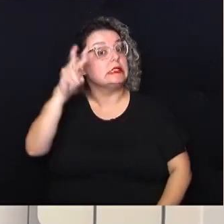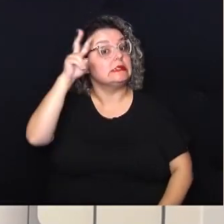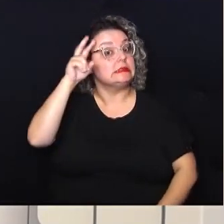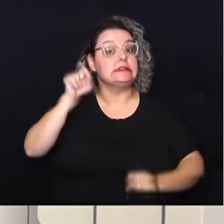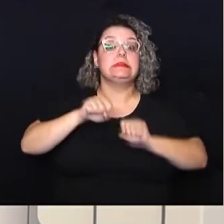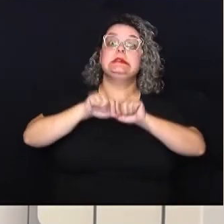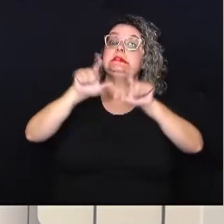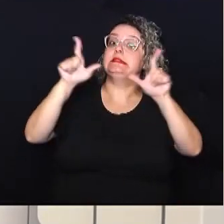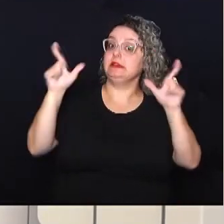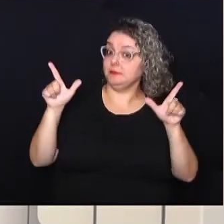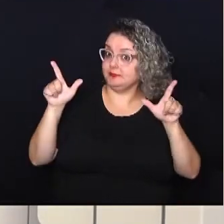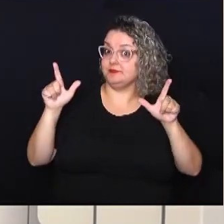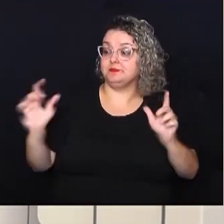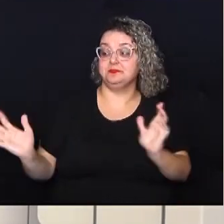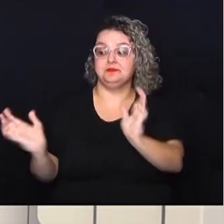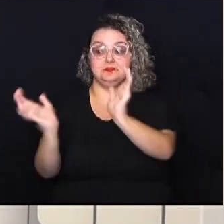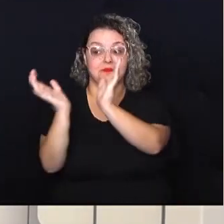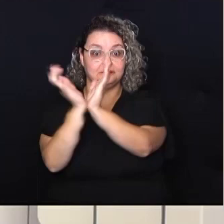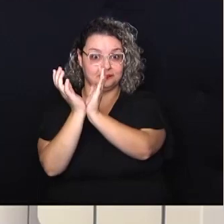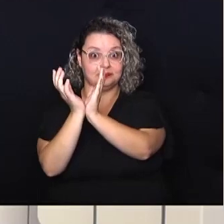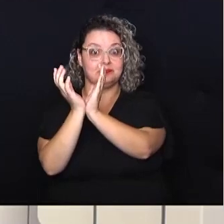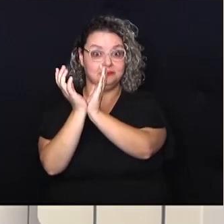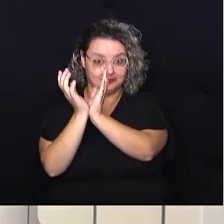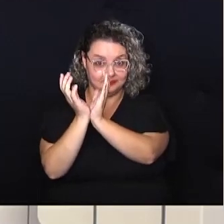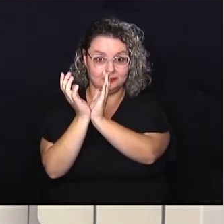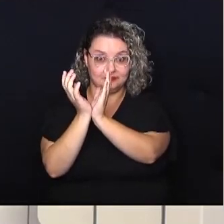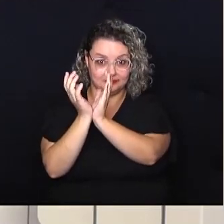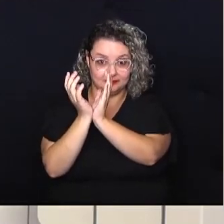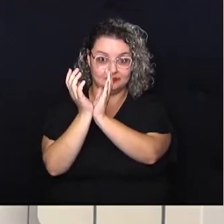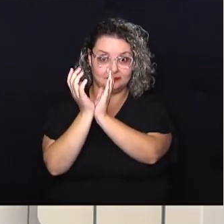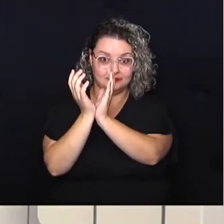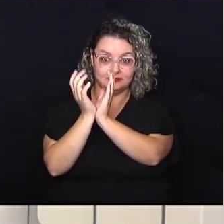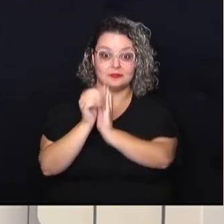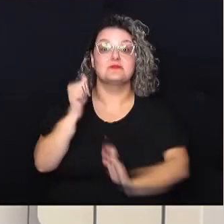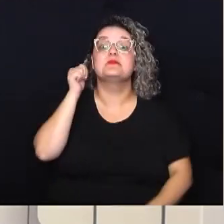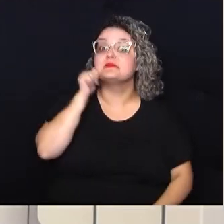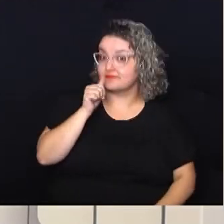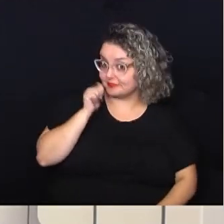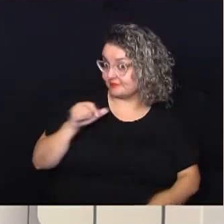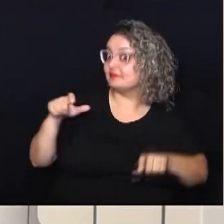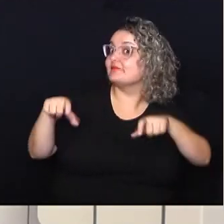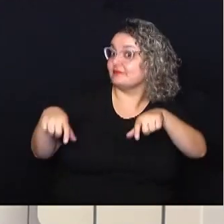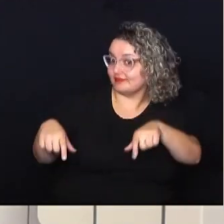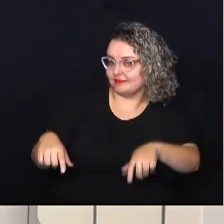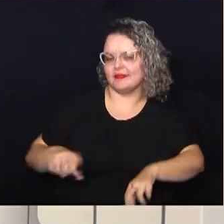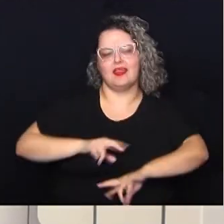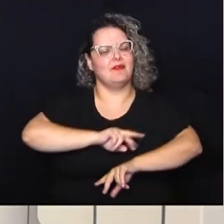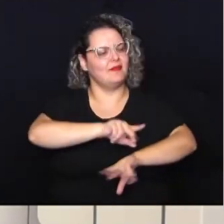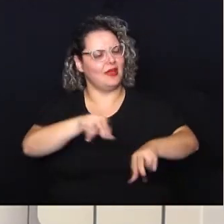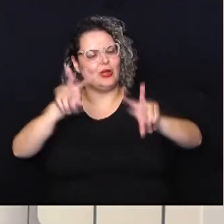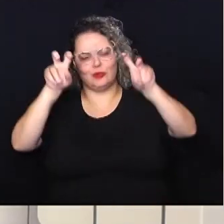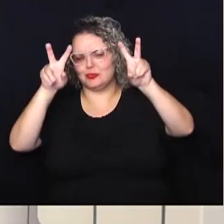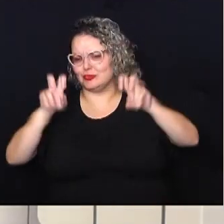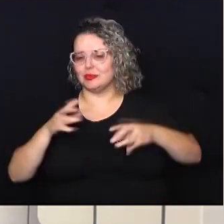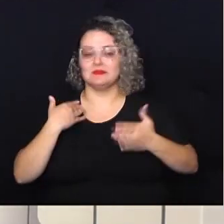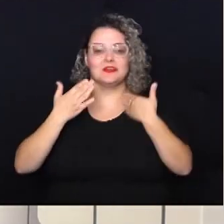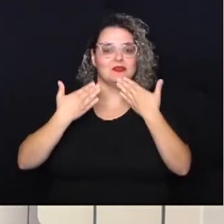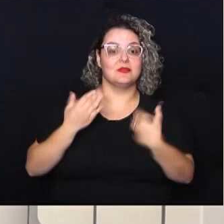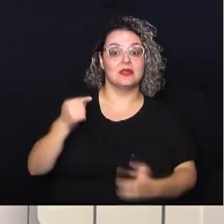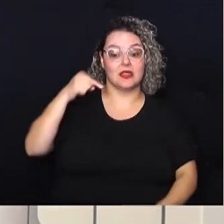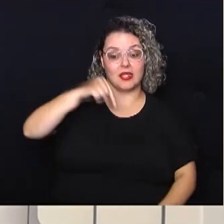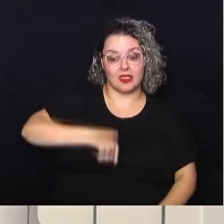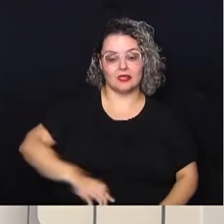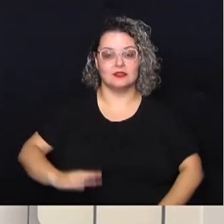é a estreia da Seleção Brasileira na Copa do Mundo Feminino, então tem muitos assuntos para a gente poder abordar aqui no nosso